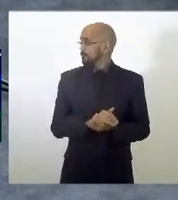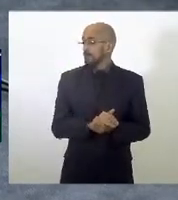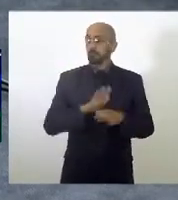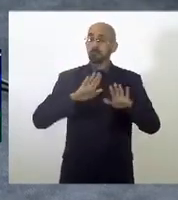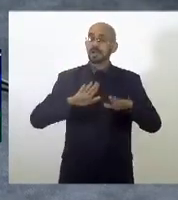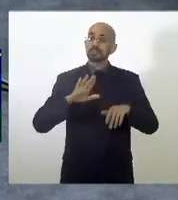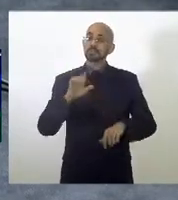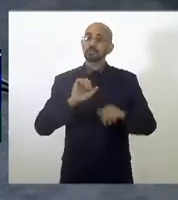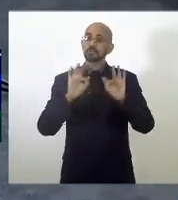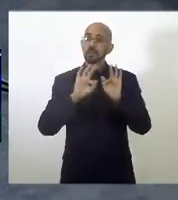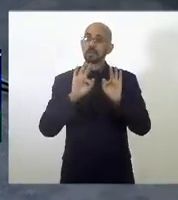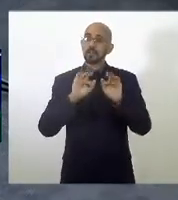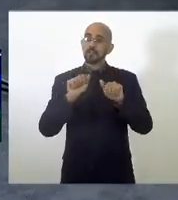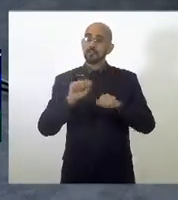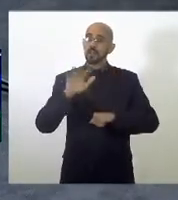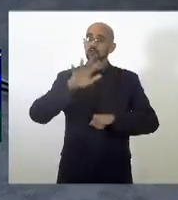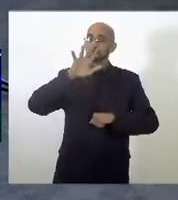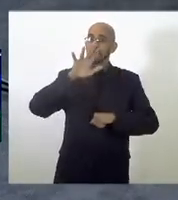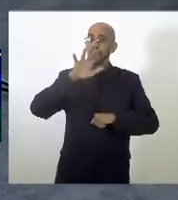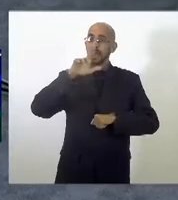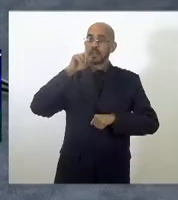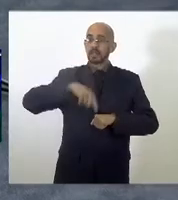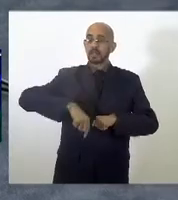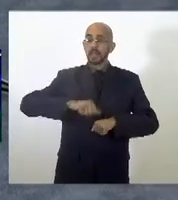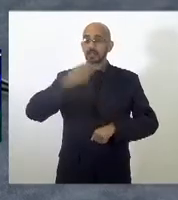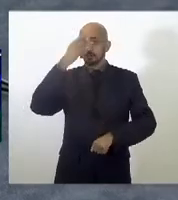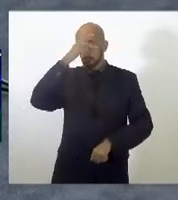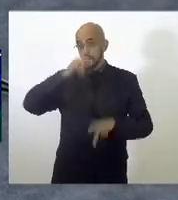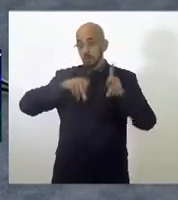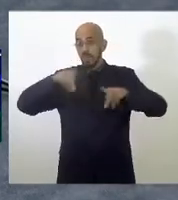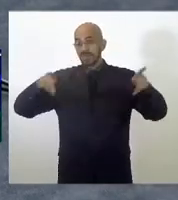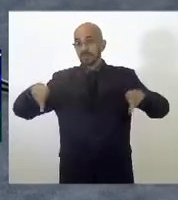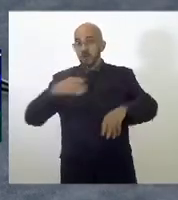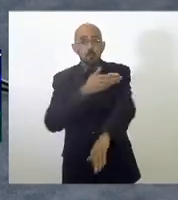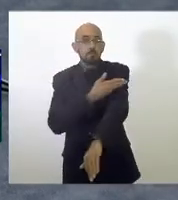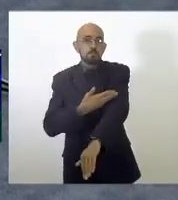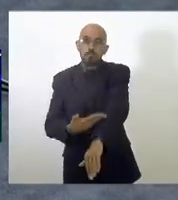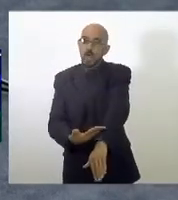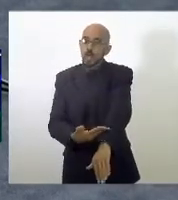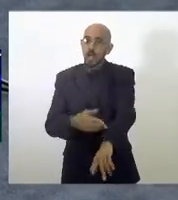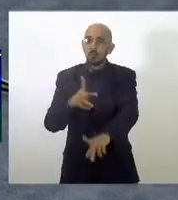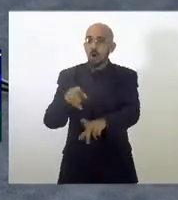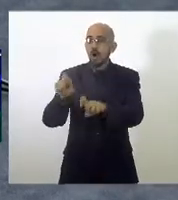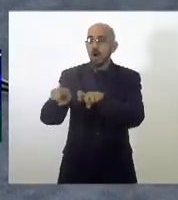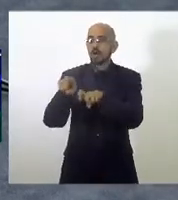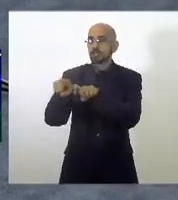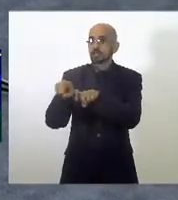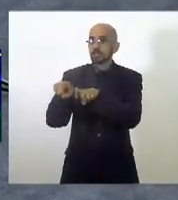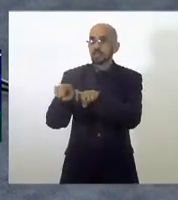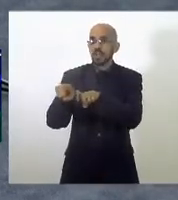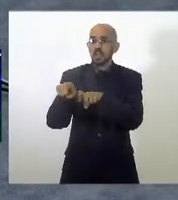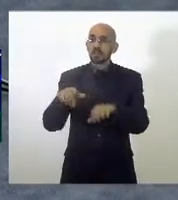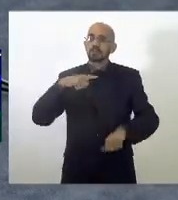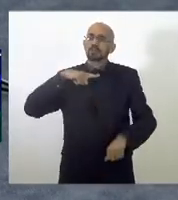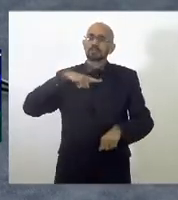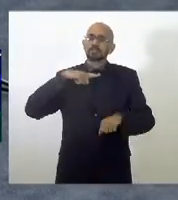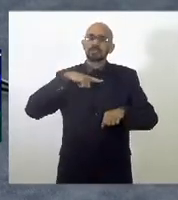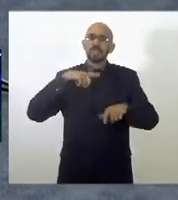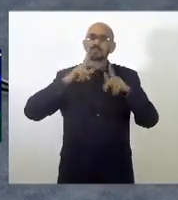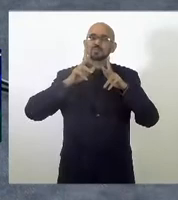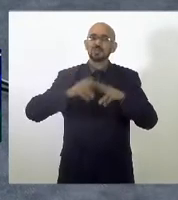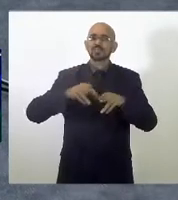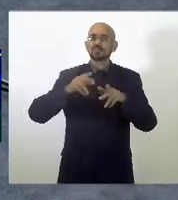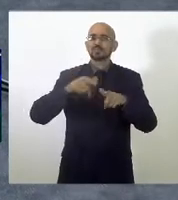exemplo, eminentemente branca, claro, como a Rocinha, e que passa pelos mesmos problemas sociais, as mesmas